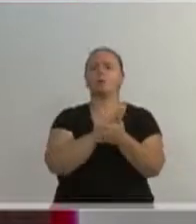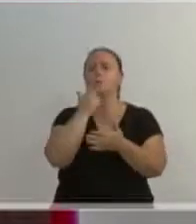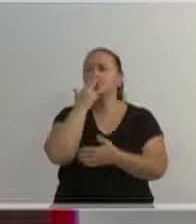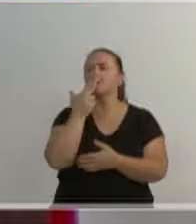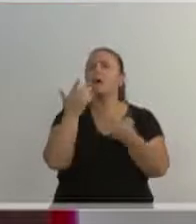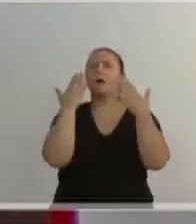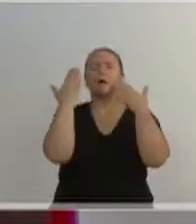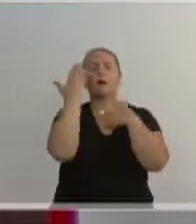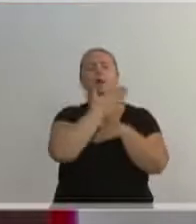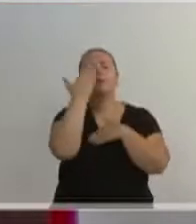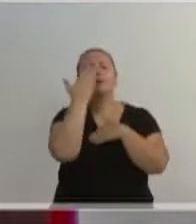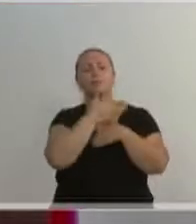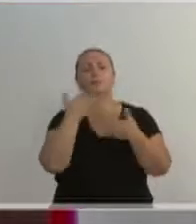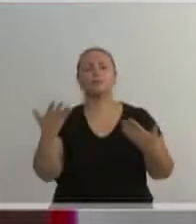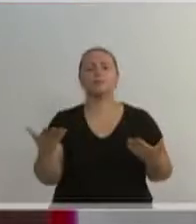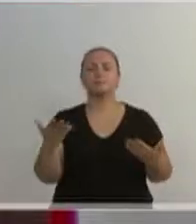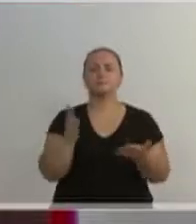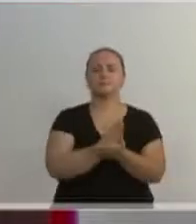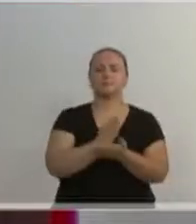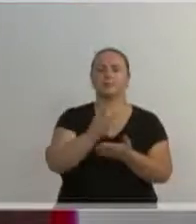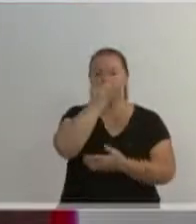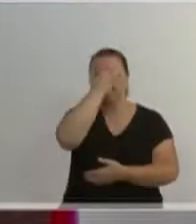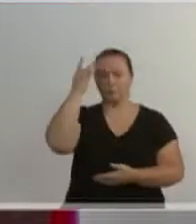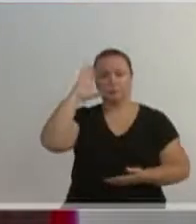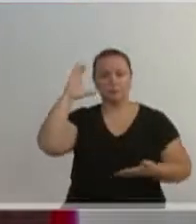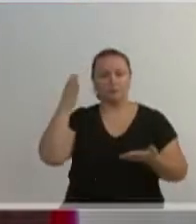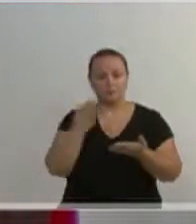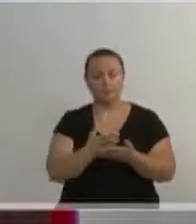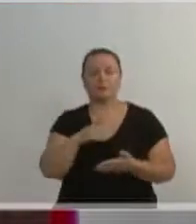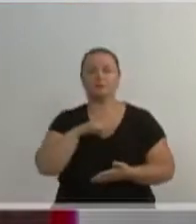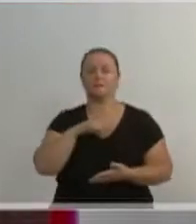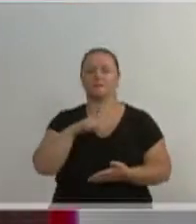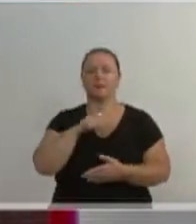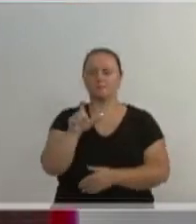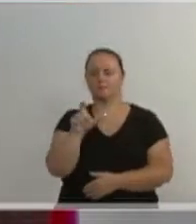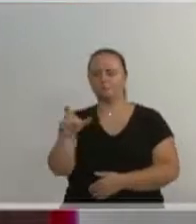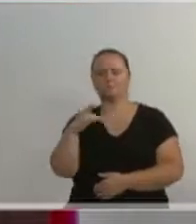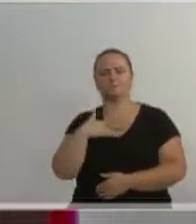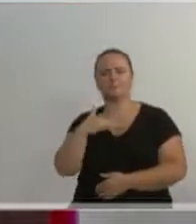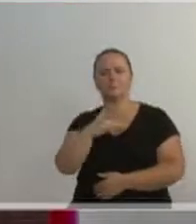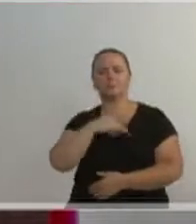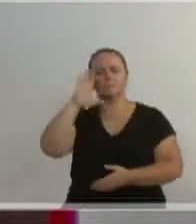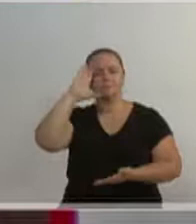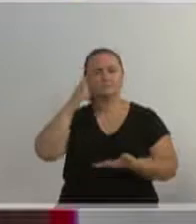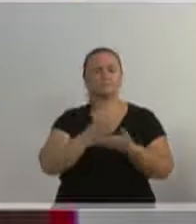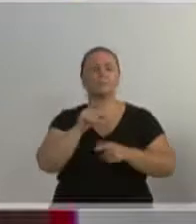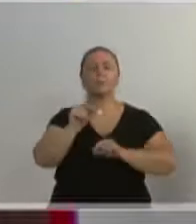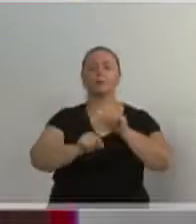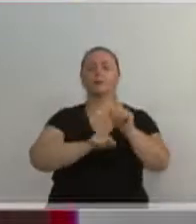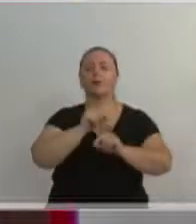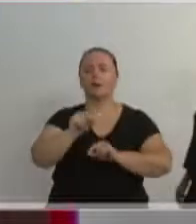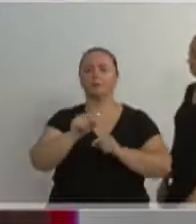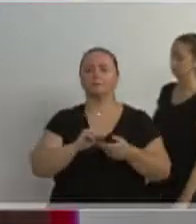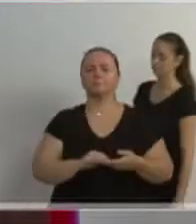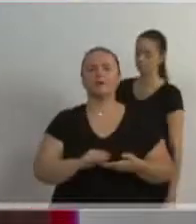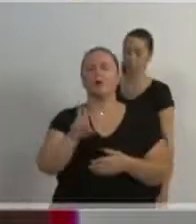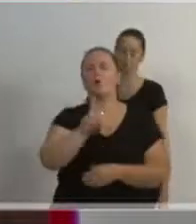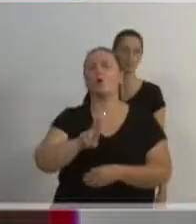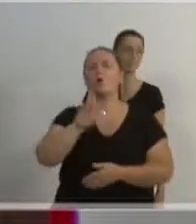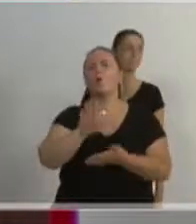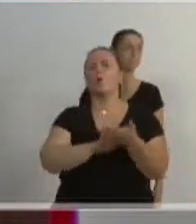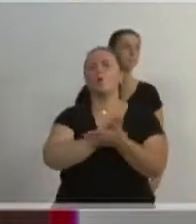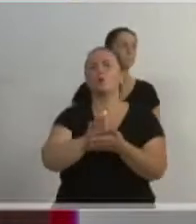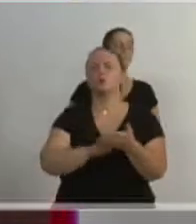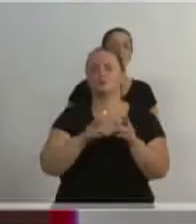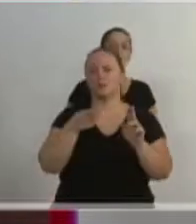pessoas que acreditam que tem o seu plano de saúde acreditam que não fazem uso do sistema